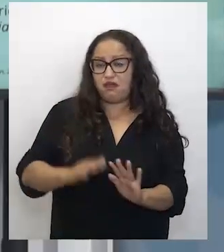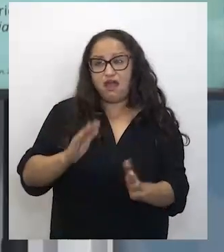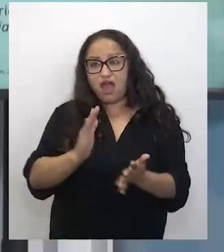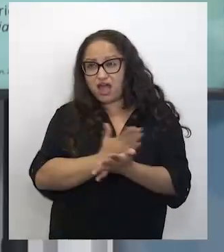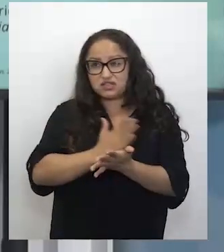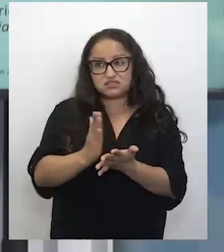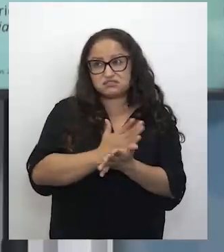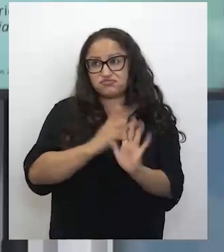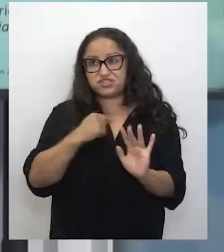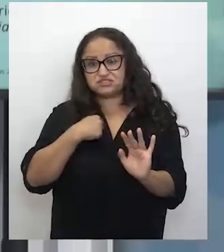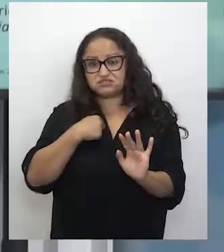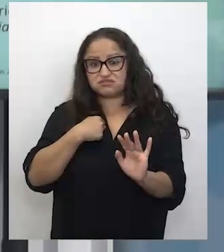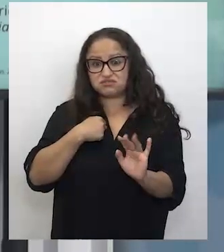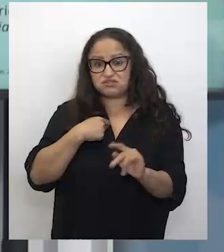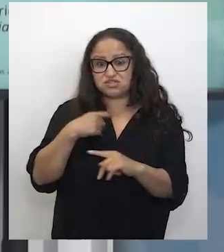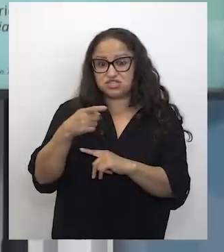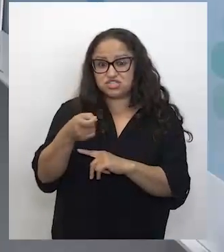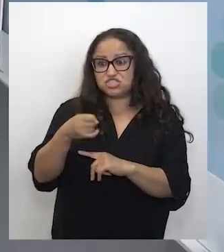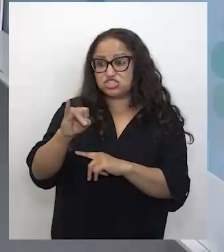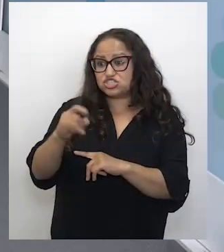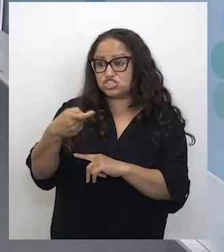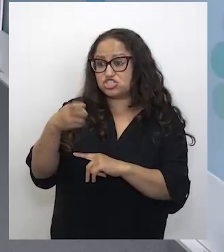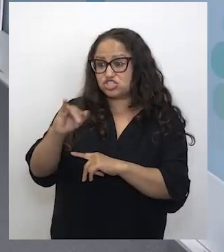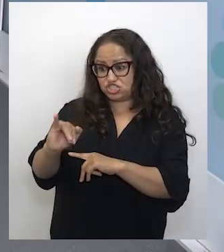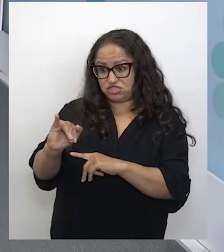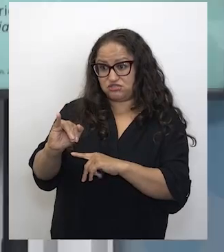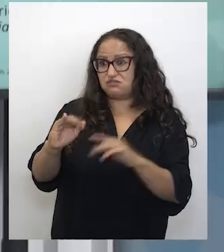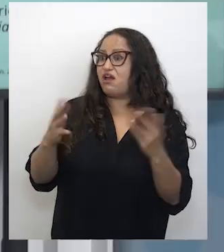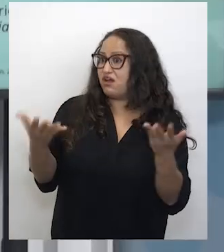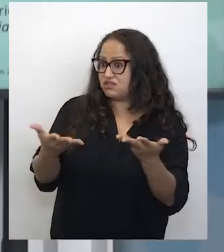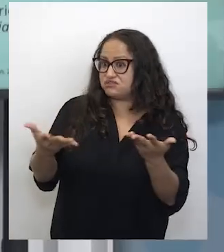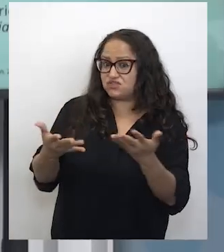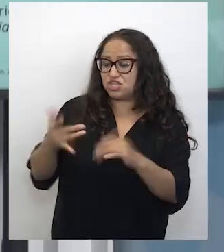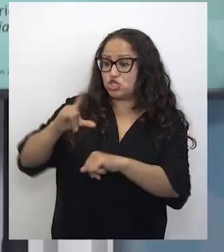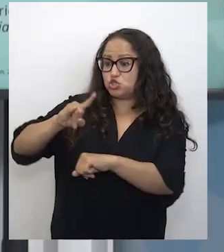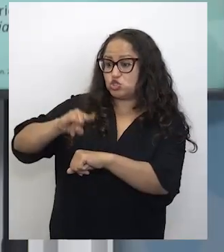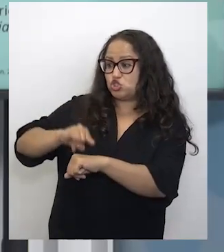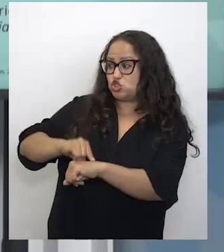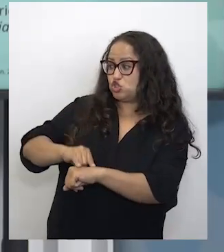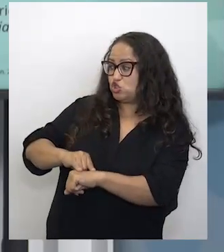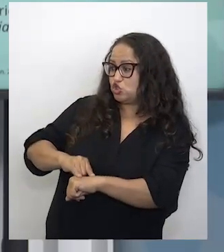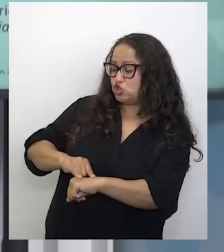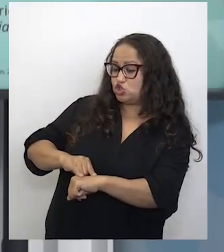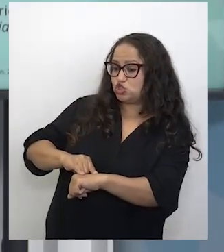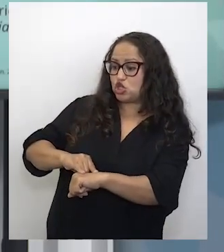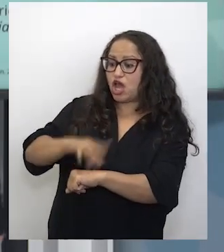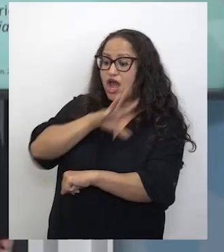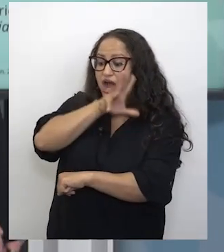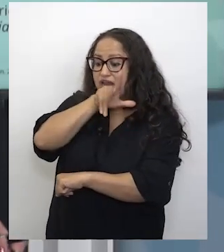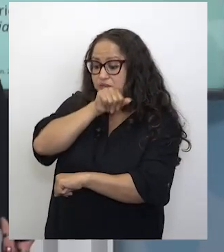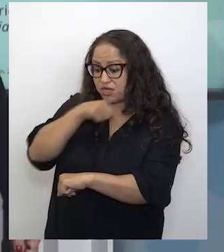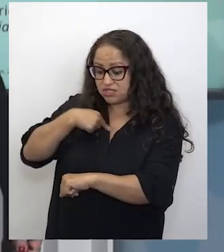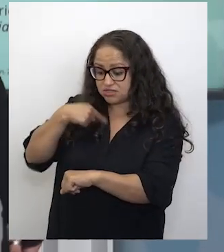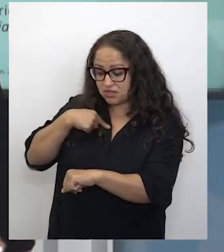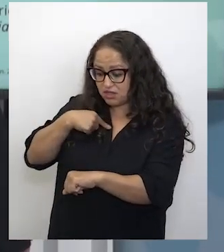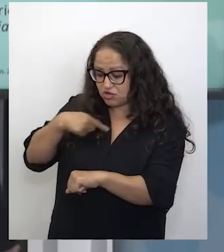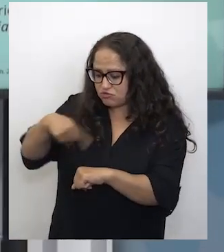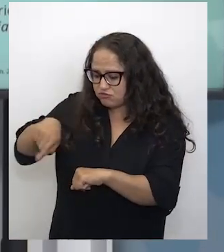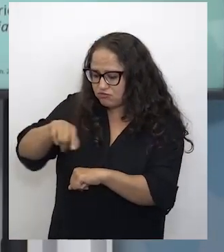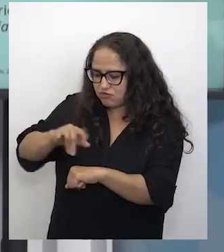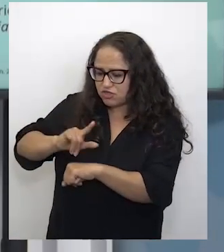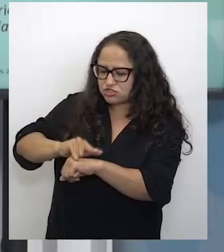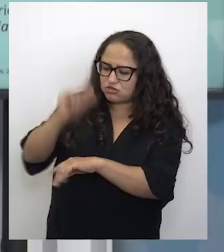mas, por exemplo, com xixi. Os animais, né? Os animais, por exemplo, eles delimitam territórios, então o meu território é assim, eu vou fazer xixi daquela árvore